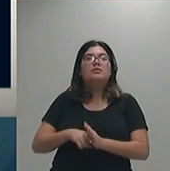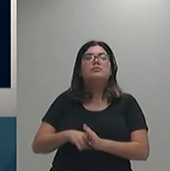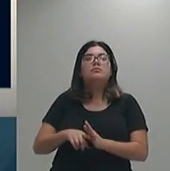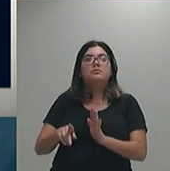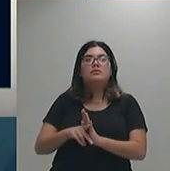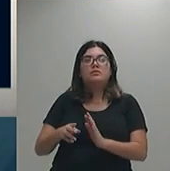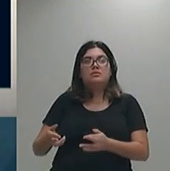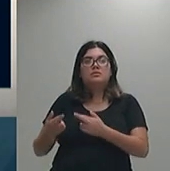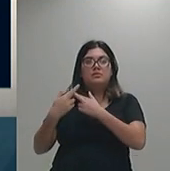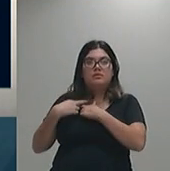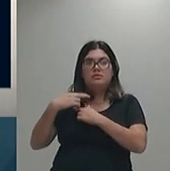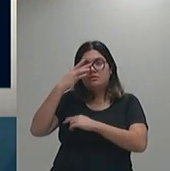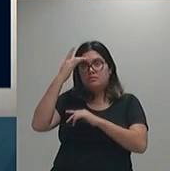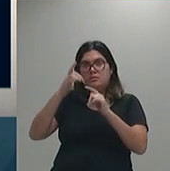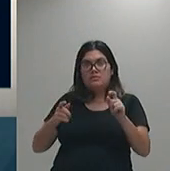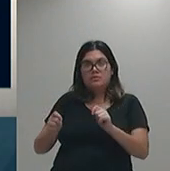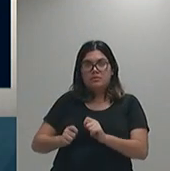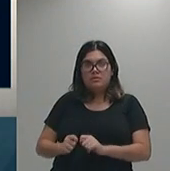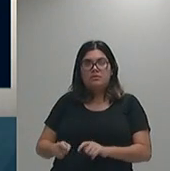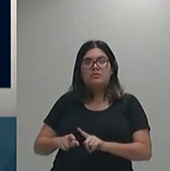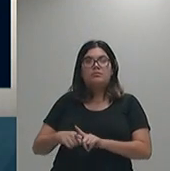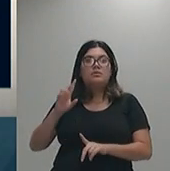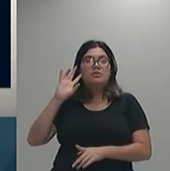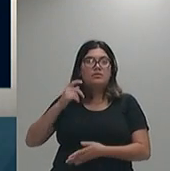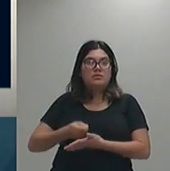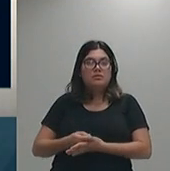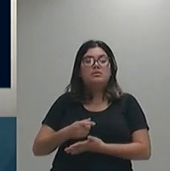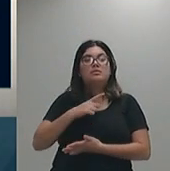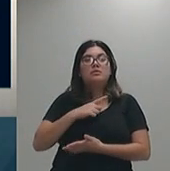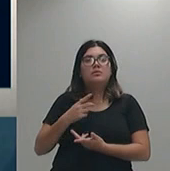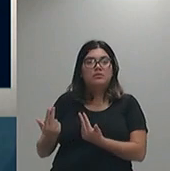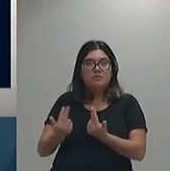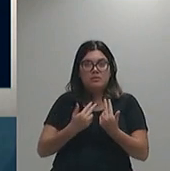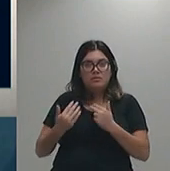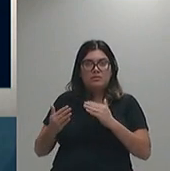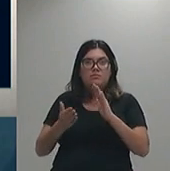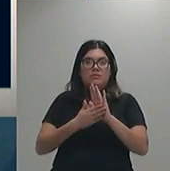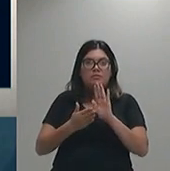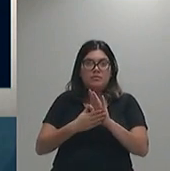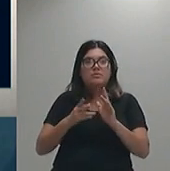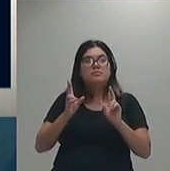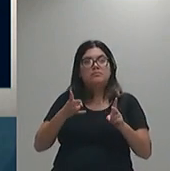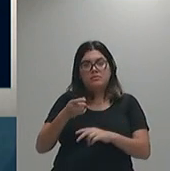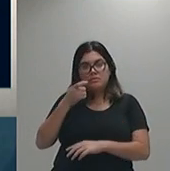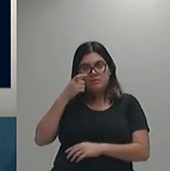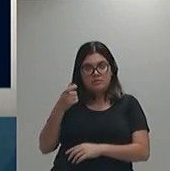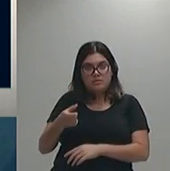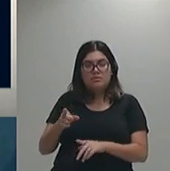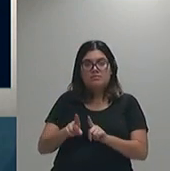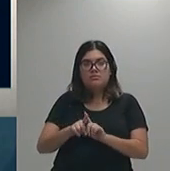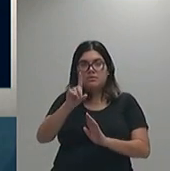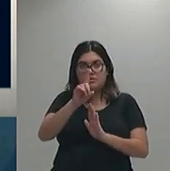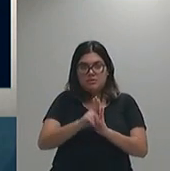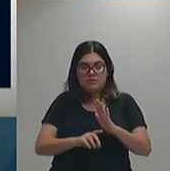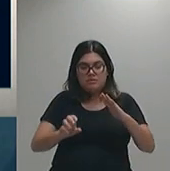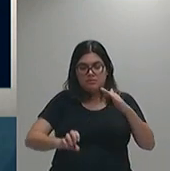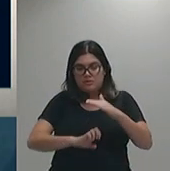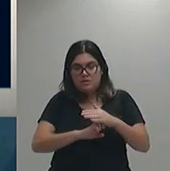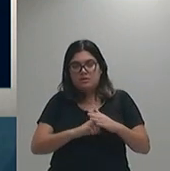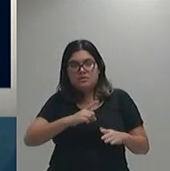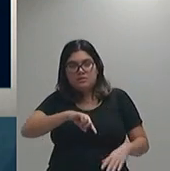controladores sobretudo em se considerando que eles têm em comum proposta defender os mesmos interesses e direitos da companhia sendo os primeiros